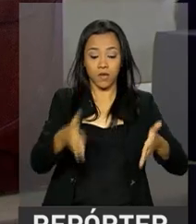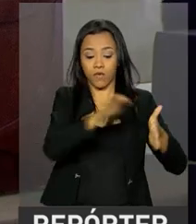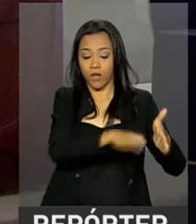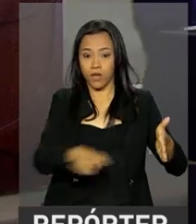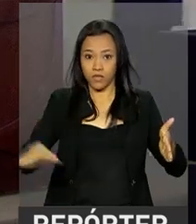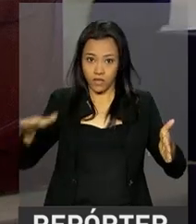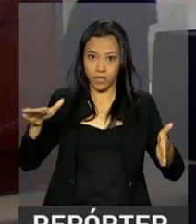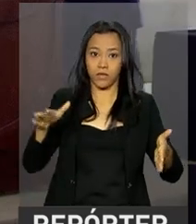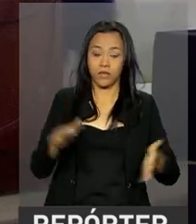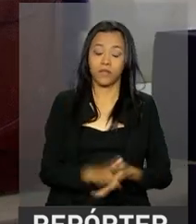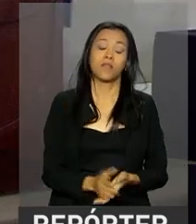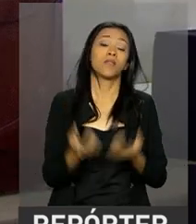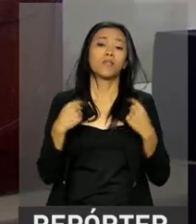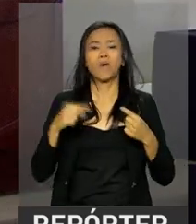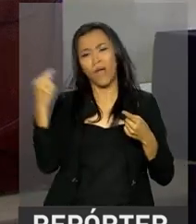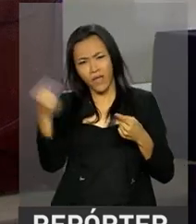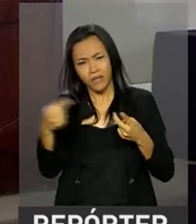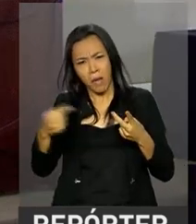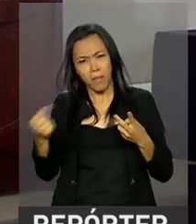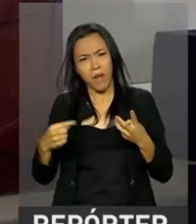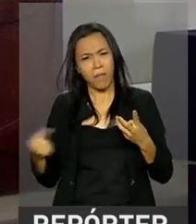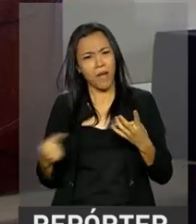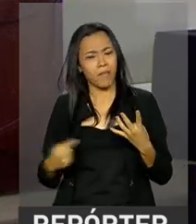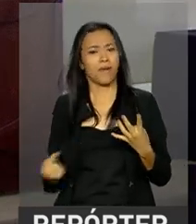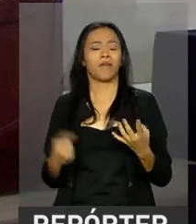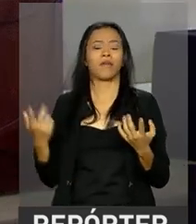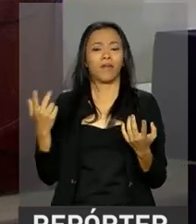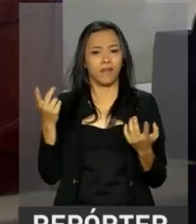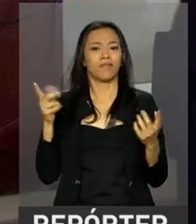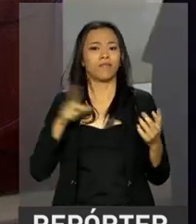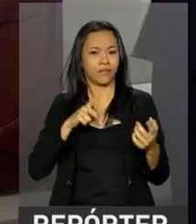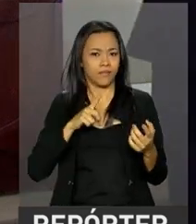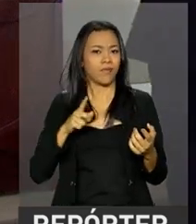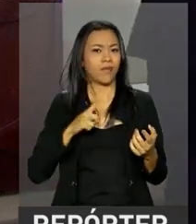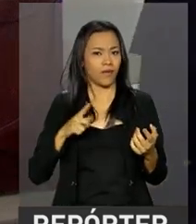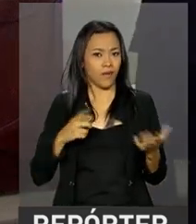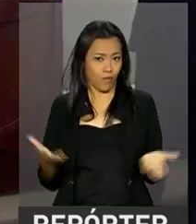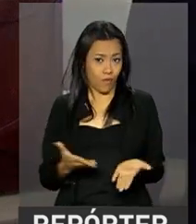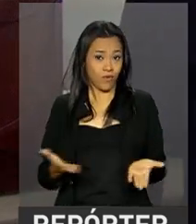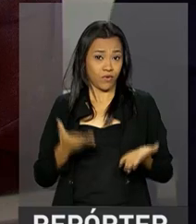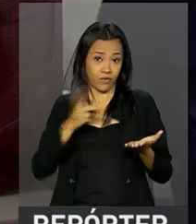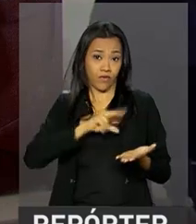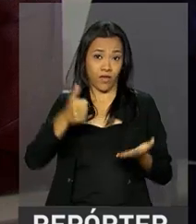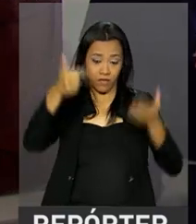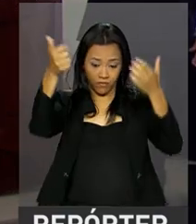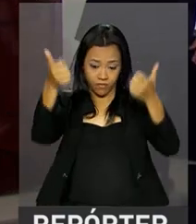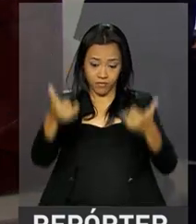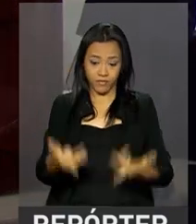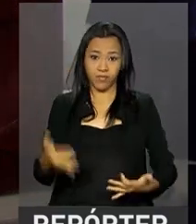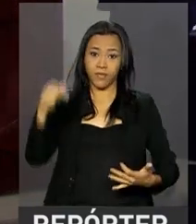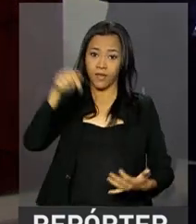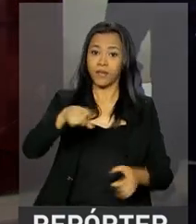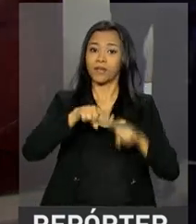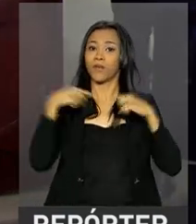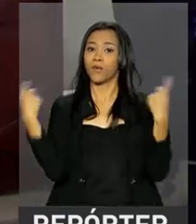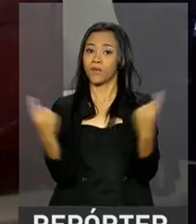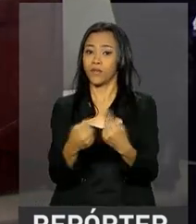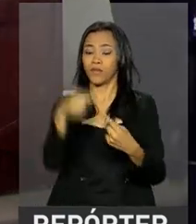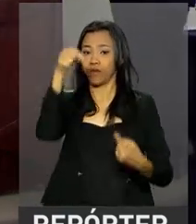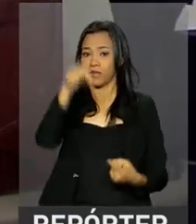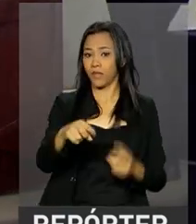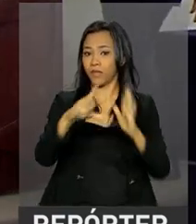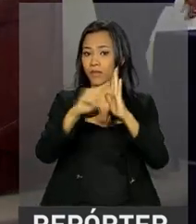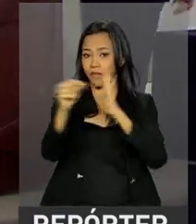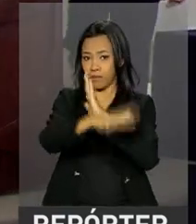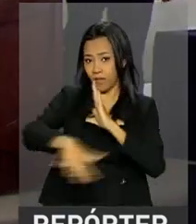Então, Jaime, tudo isso e outras ações e iniciativas, elas devem ser destacadas e abordadas nessa reunião aqui no